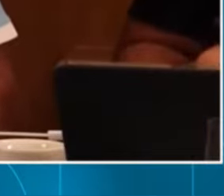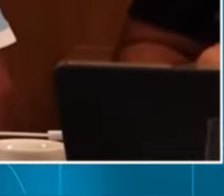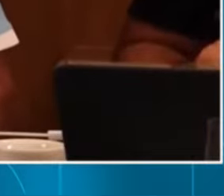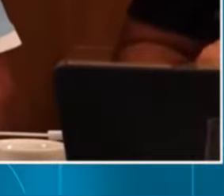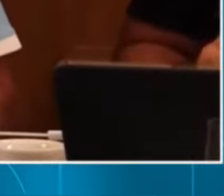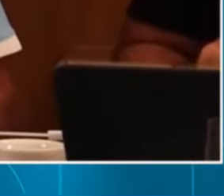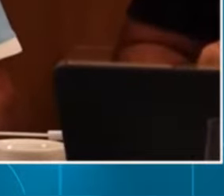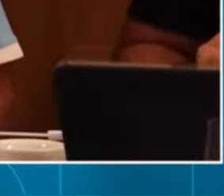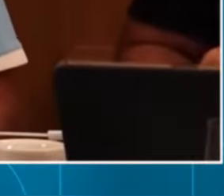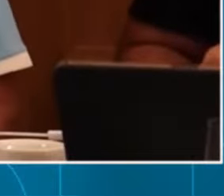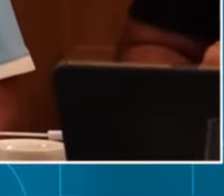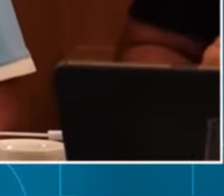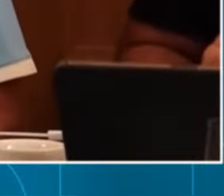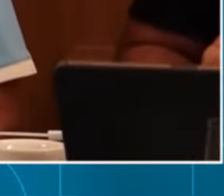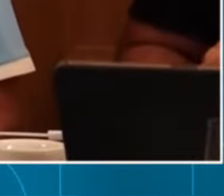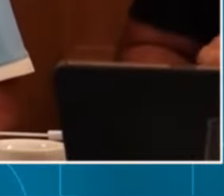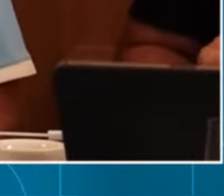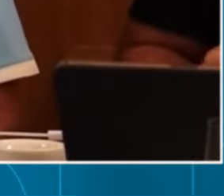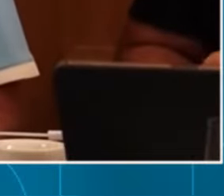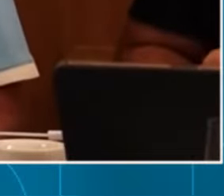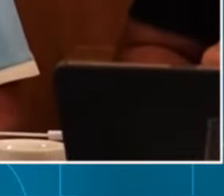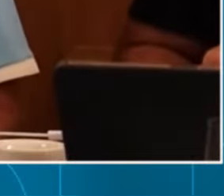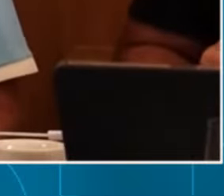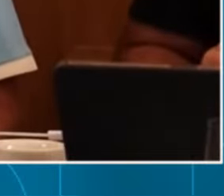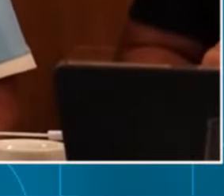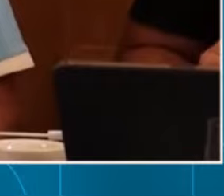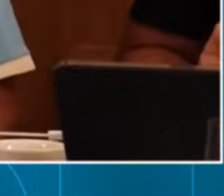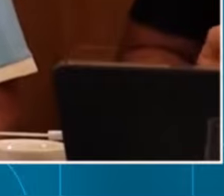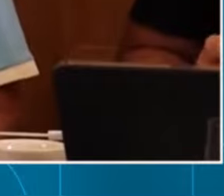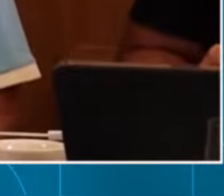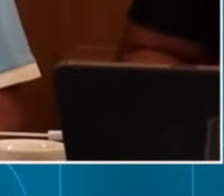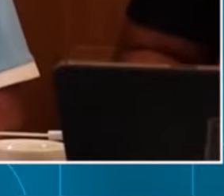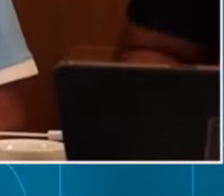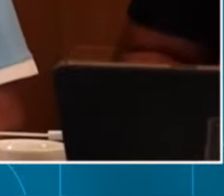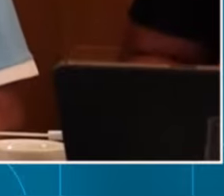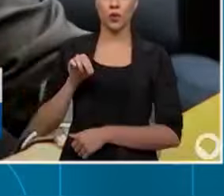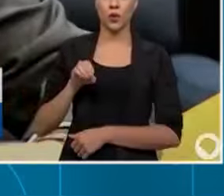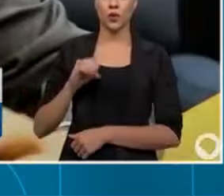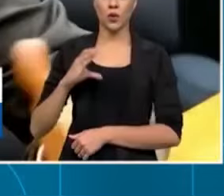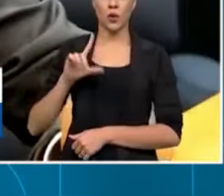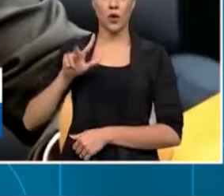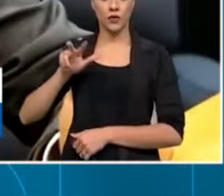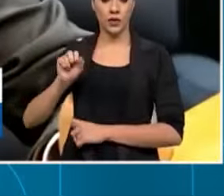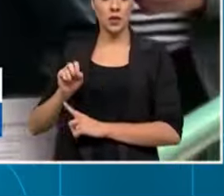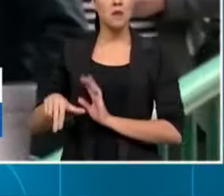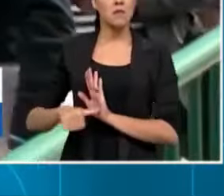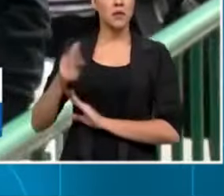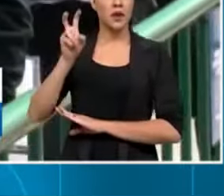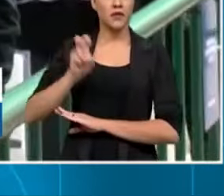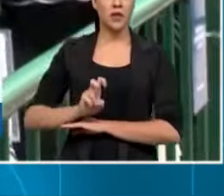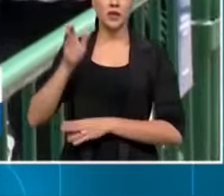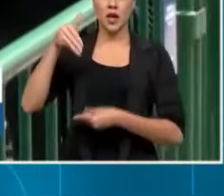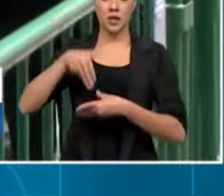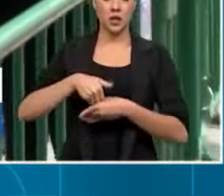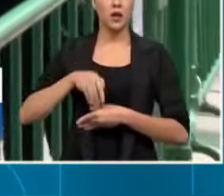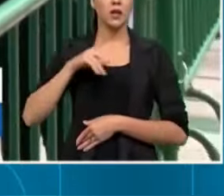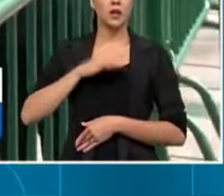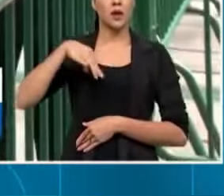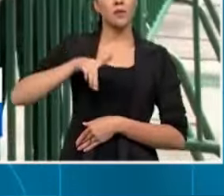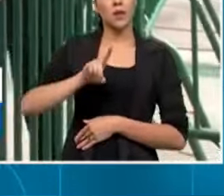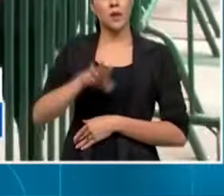Paulo. Os quatro posts feitos recentemente pelo ex-mandatário no Instagram, isso nas últimas 24